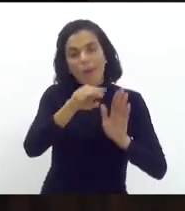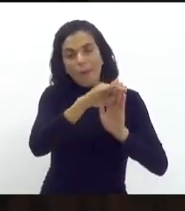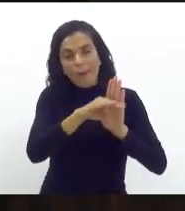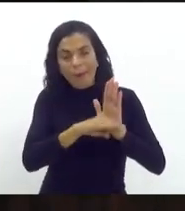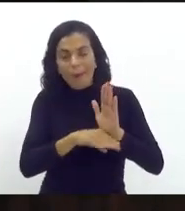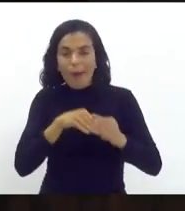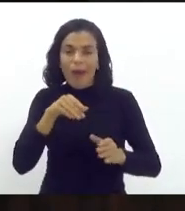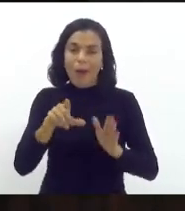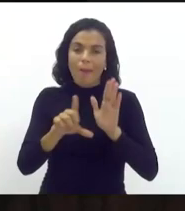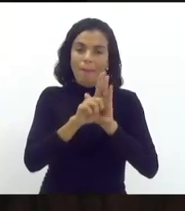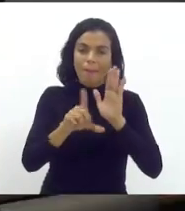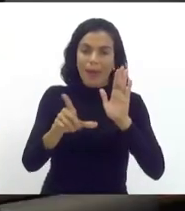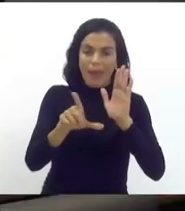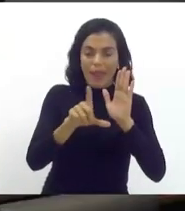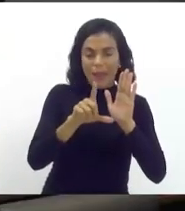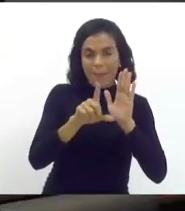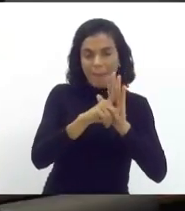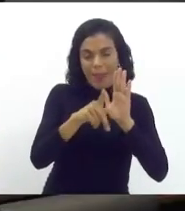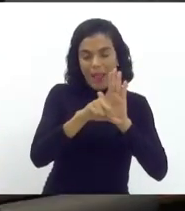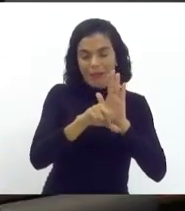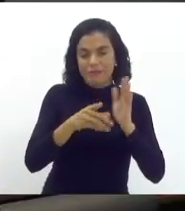dia está suspensão